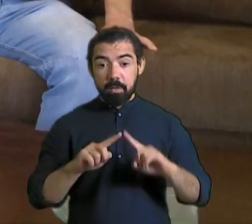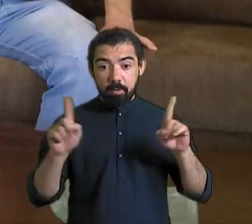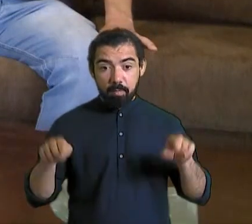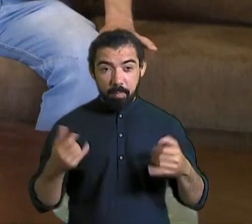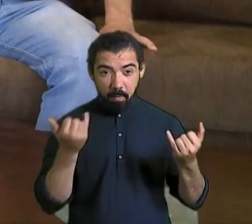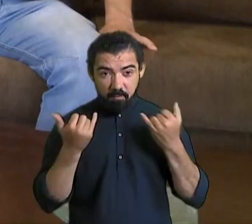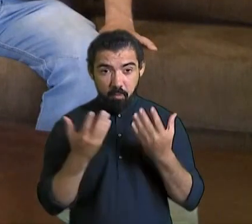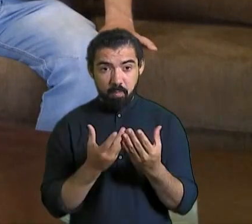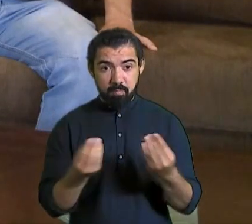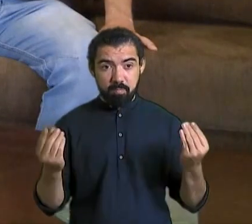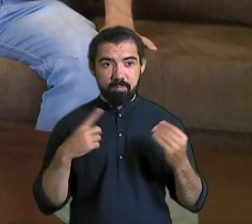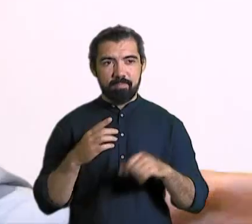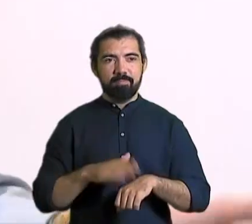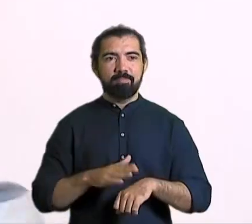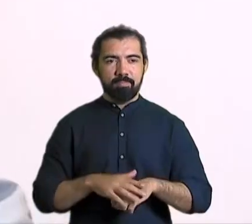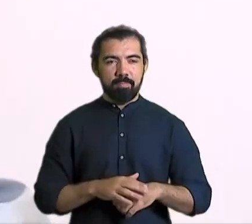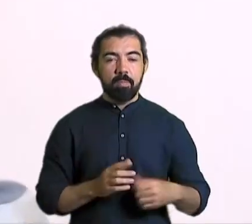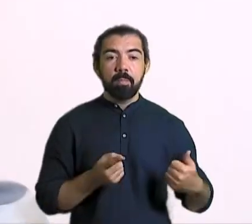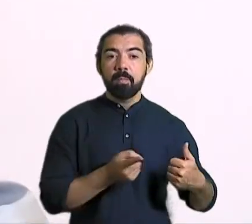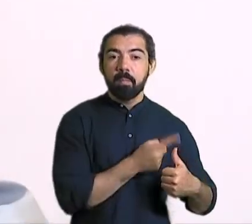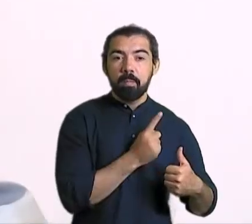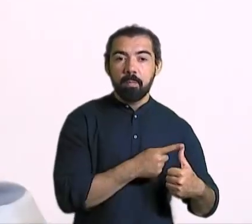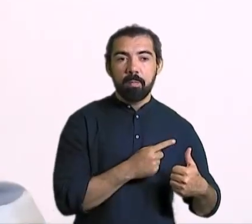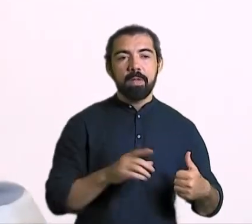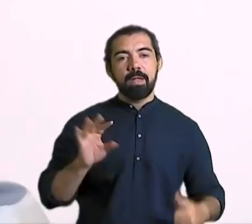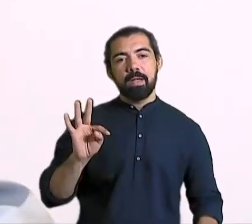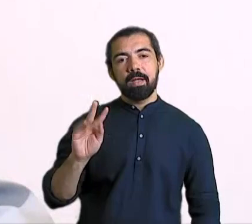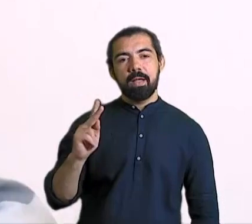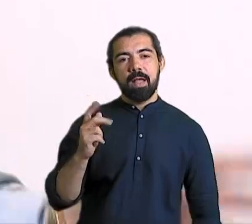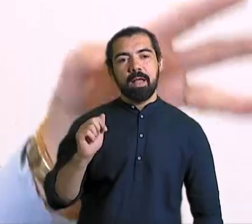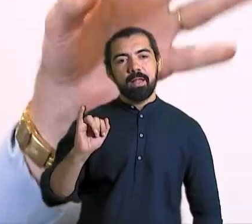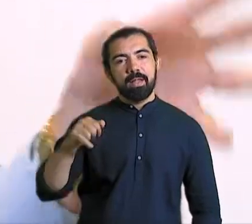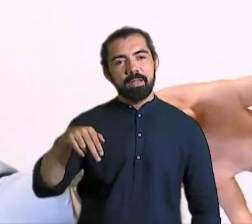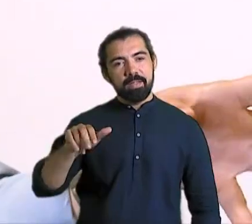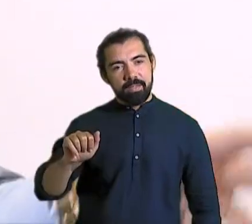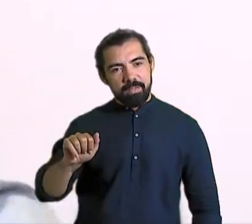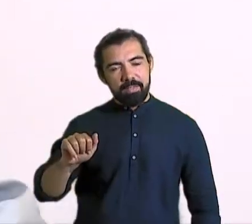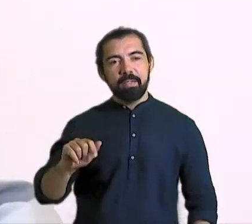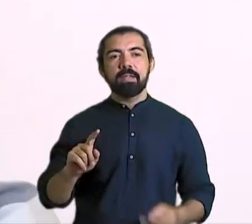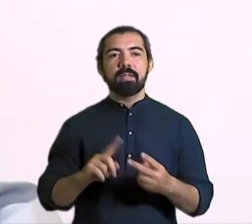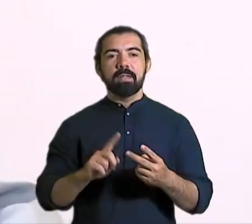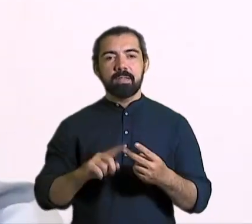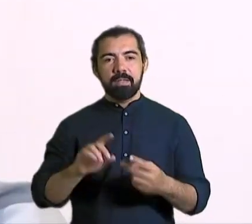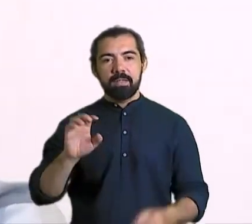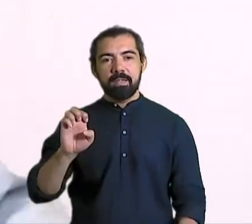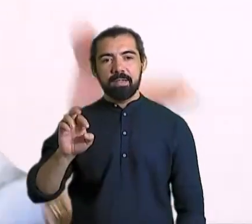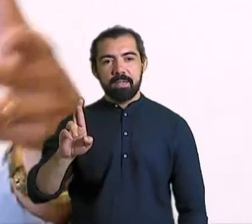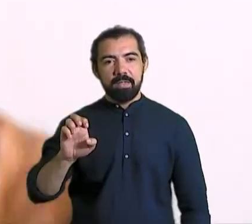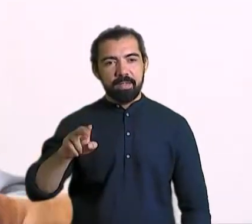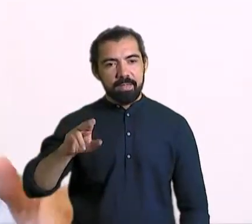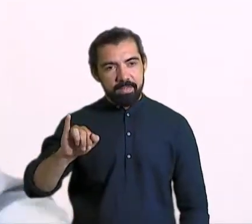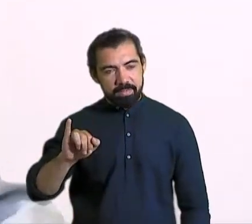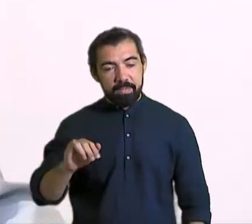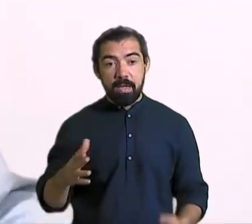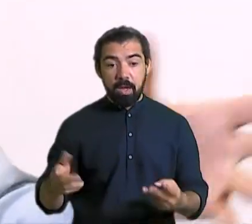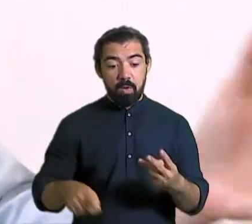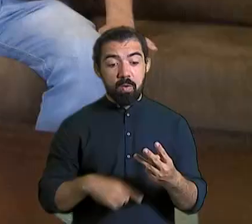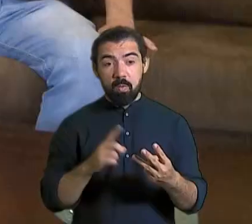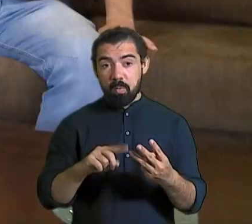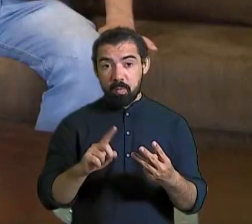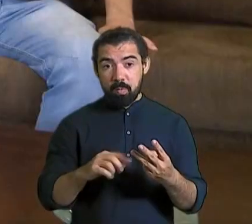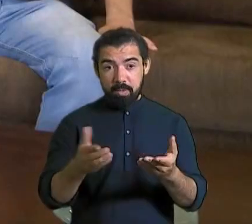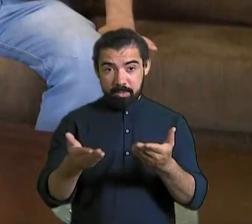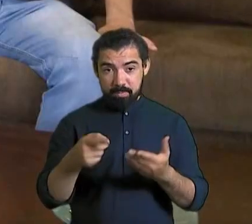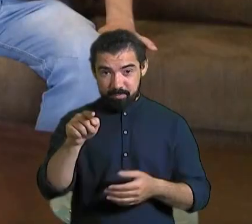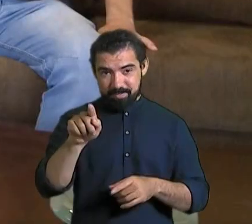informações. No primeiro bloco, tivemos a Tainara Gomes e a Irani Viana, sua esposa. E agora, no segundo bloco, trazendo